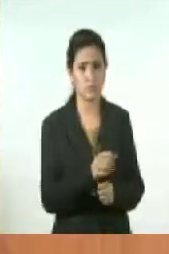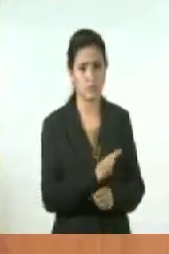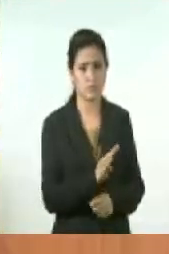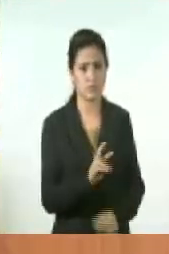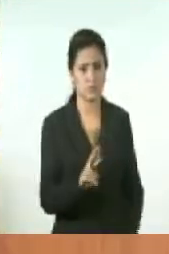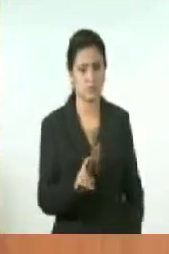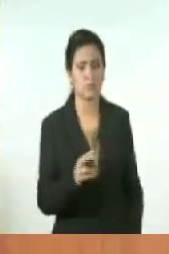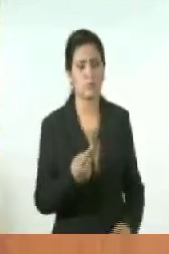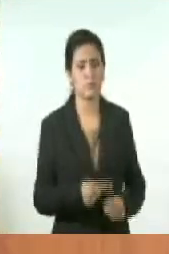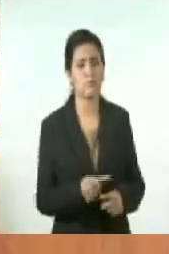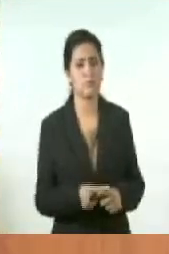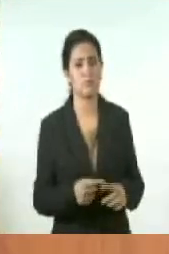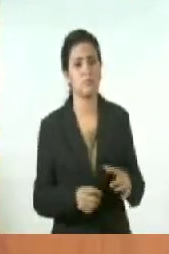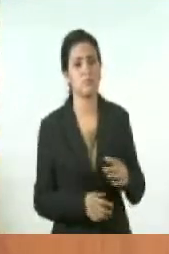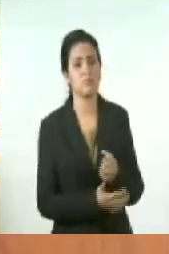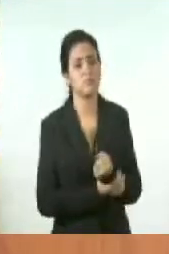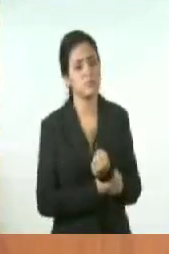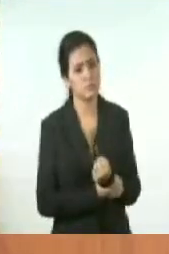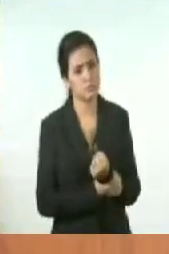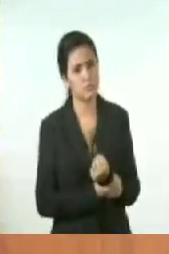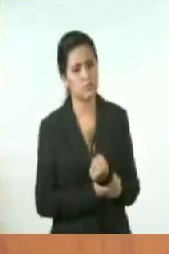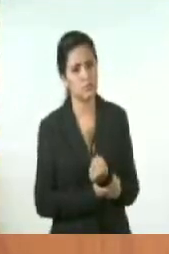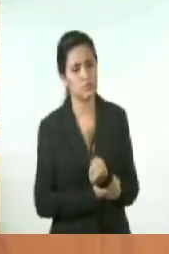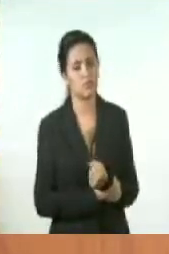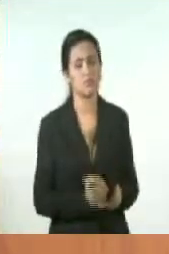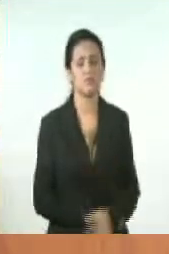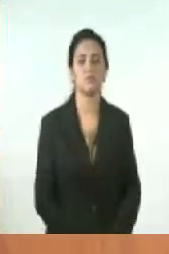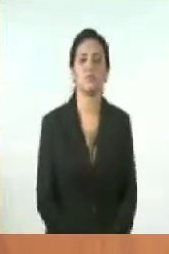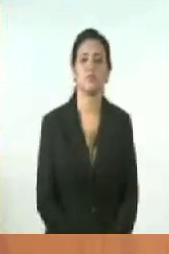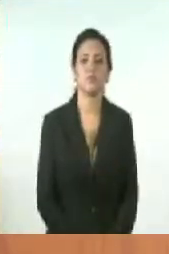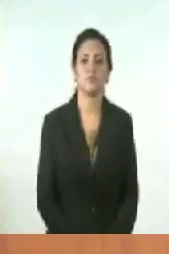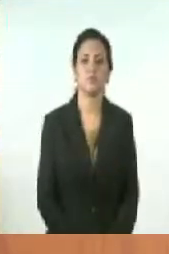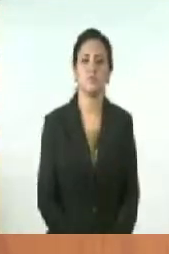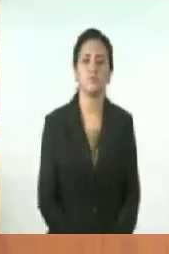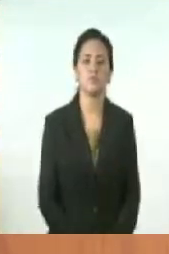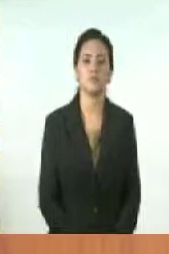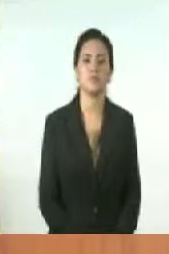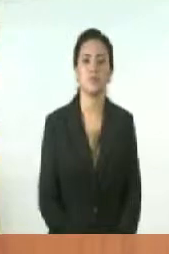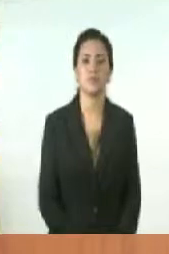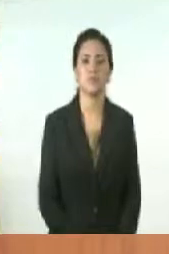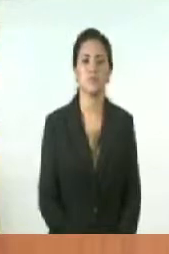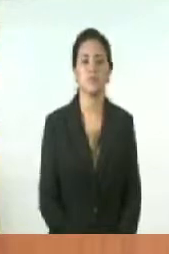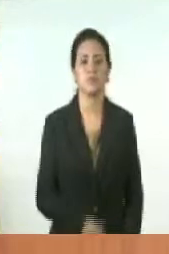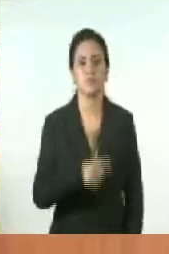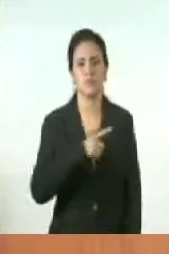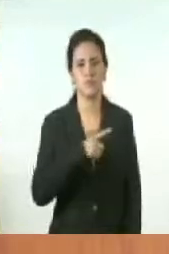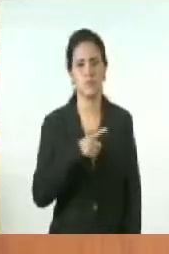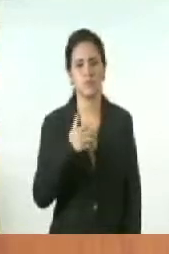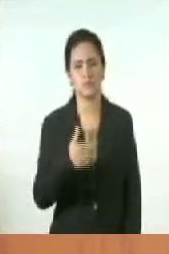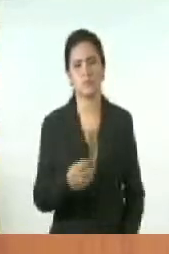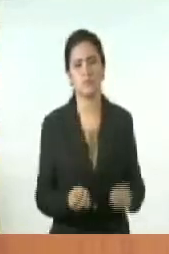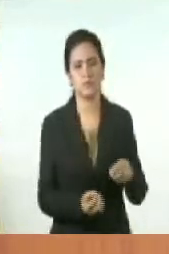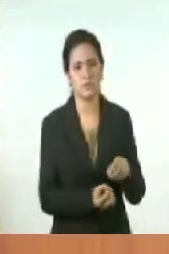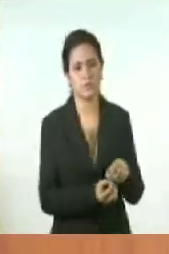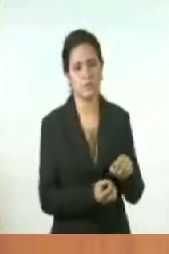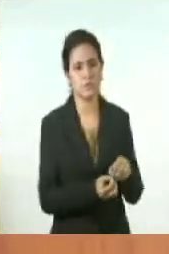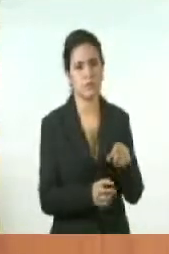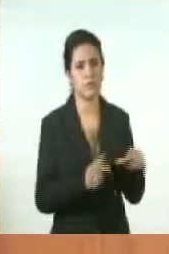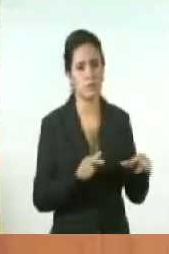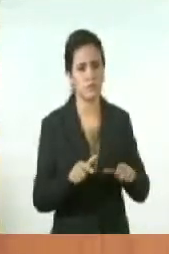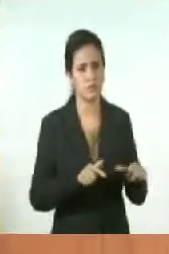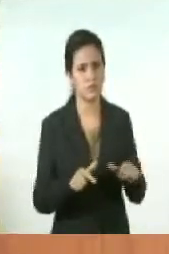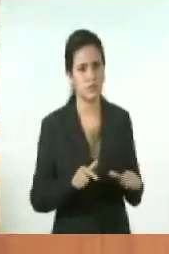faz... Ela presta outro serviço. E a Classe Seguranças está lá, no Detran, prestando serviço.